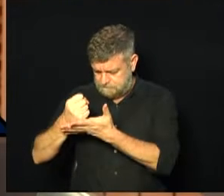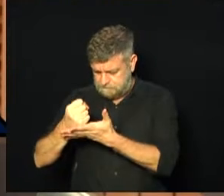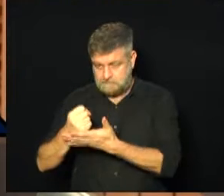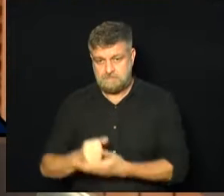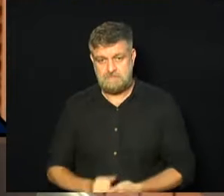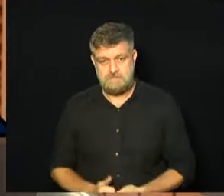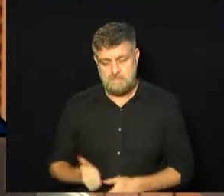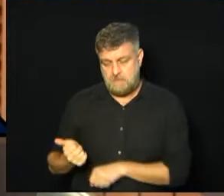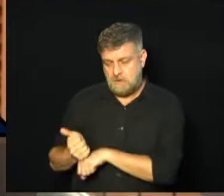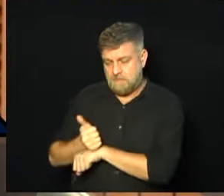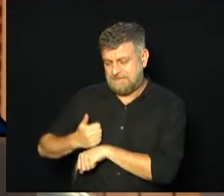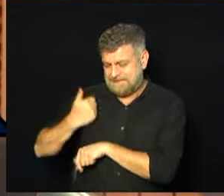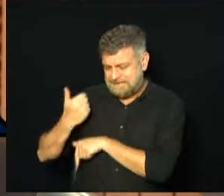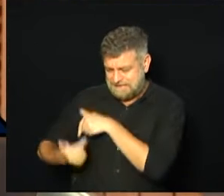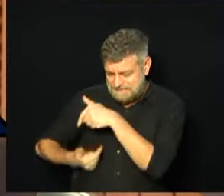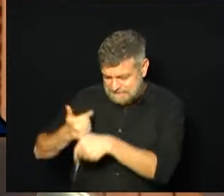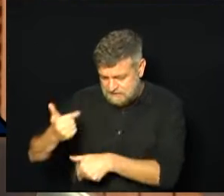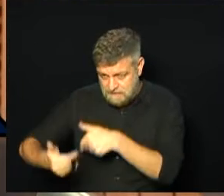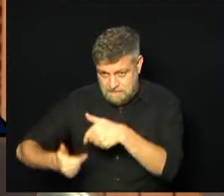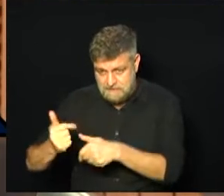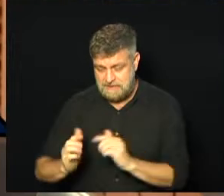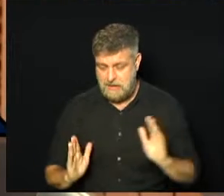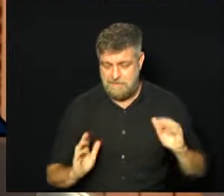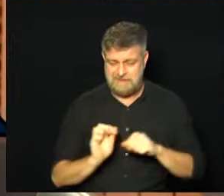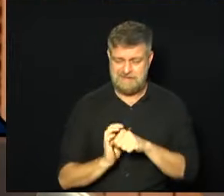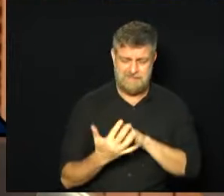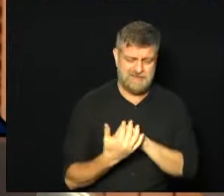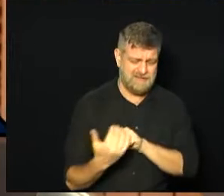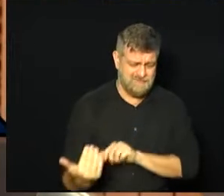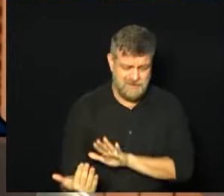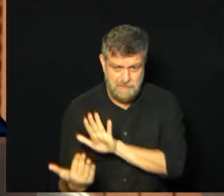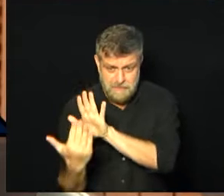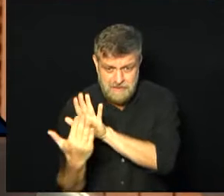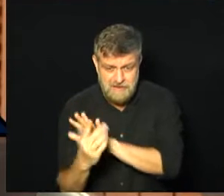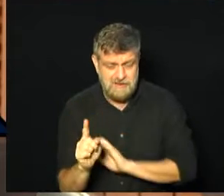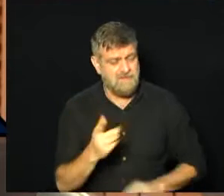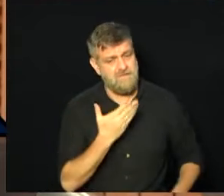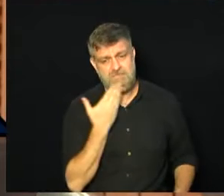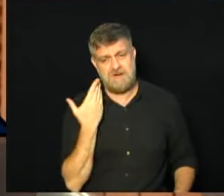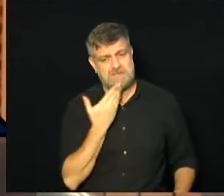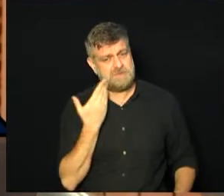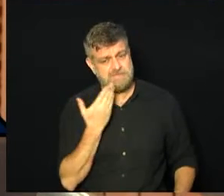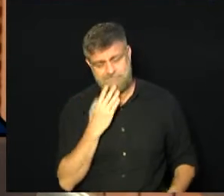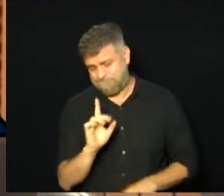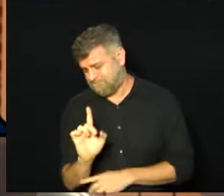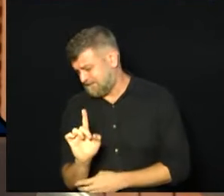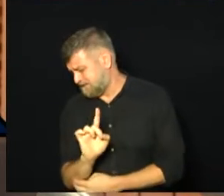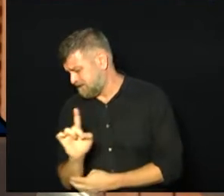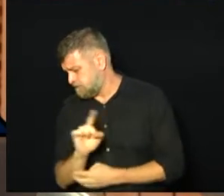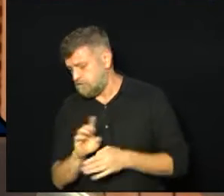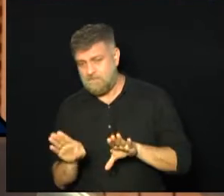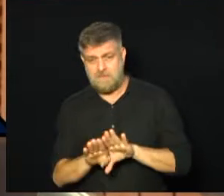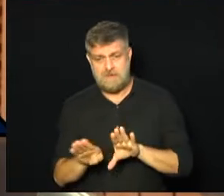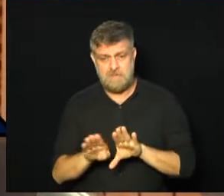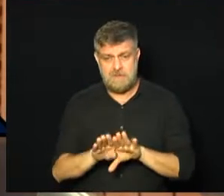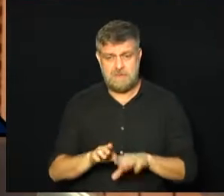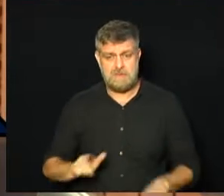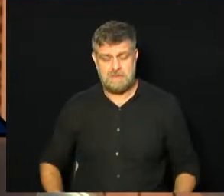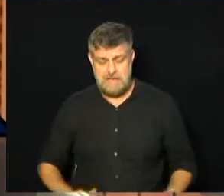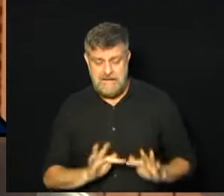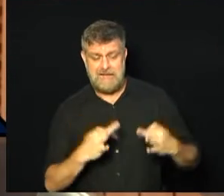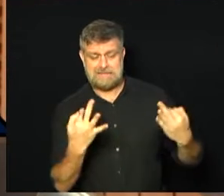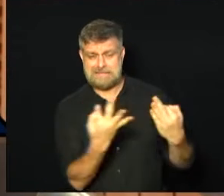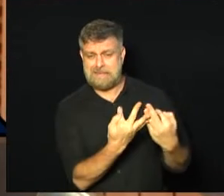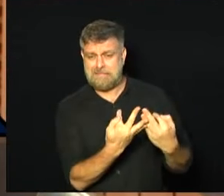trabalhadores tiveram que enfrentar nesse período pandêmico não foi fácil. Nem esses trabalhadores e nem suas